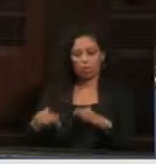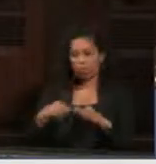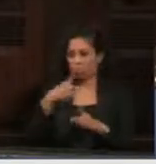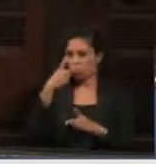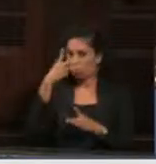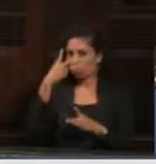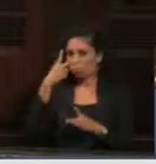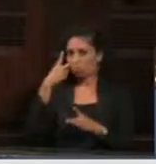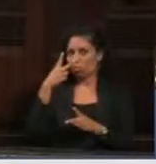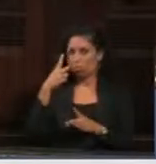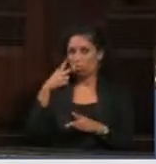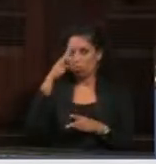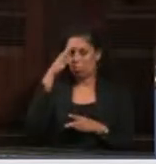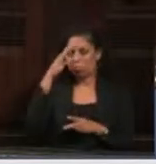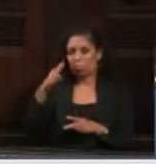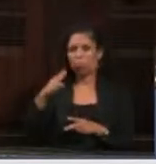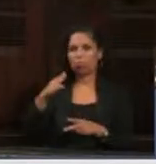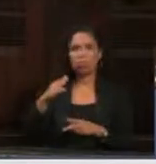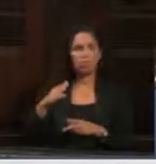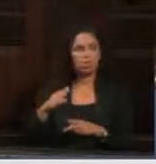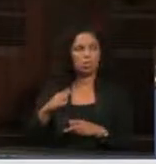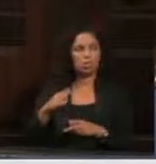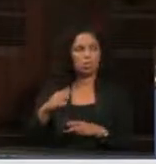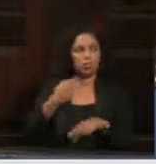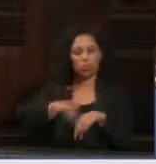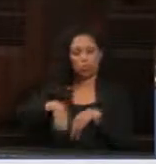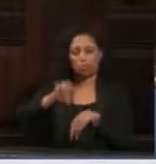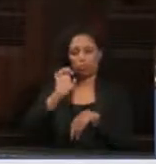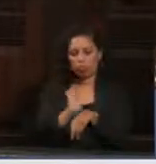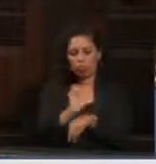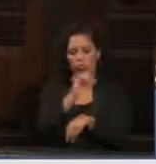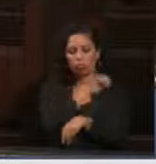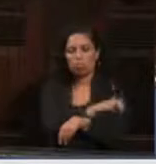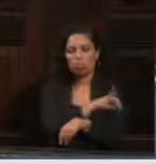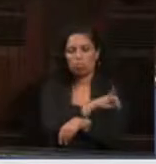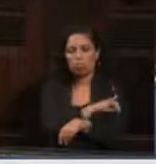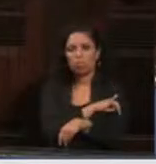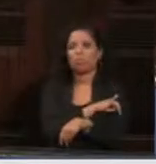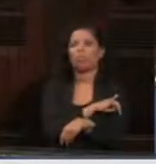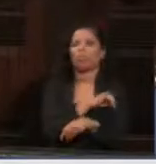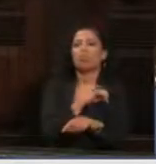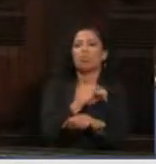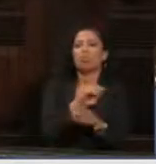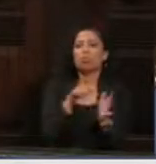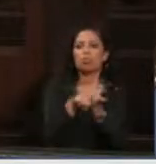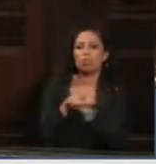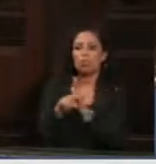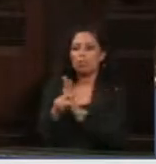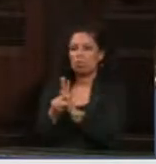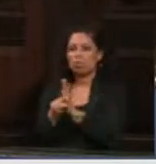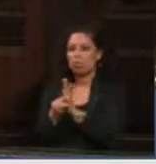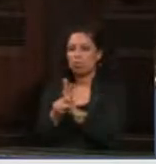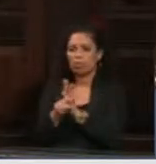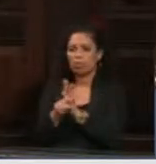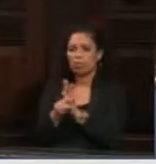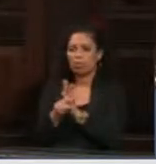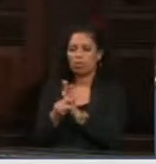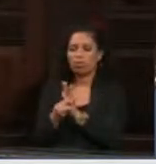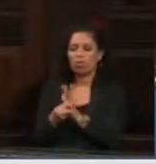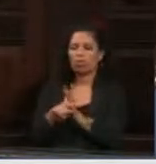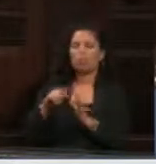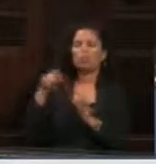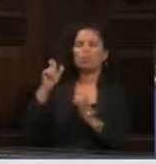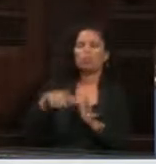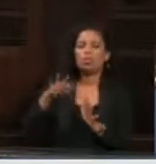principal agência estadual de fomento à pesquisa do brasil que a nossa faperj a